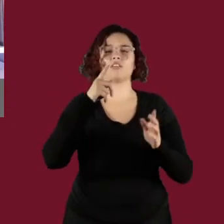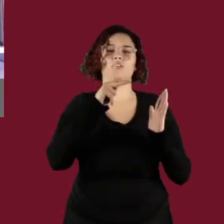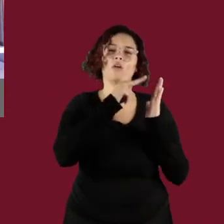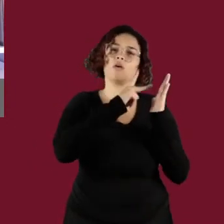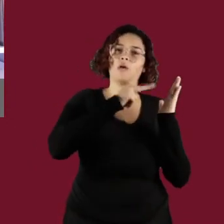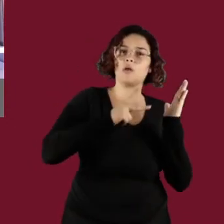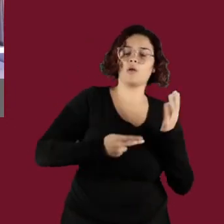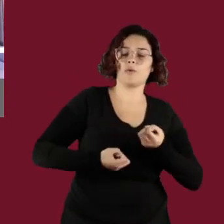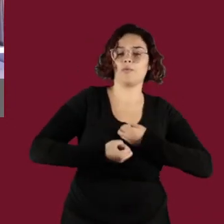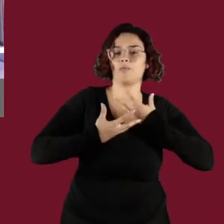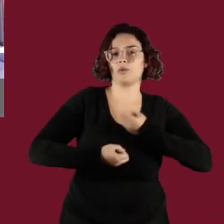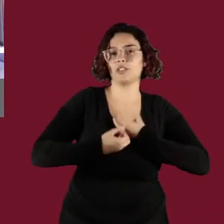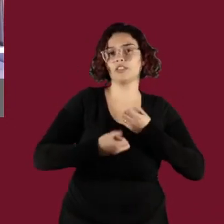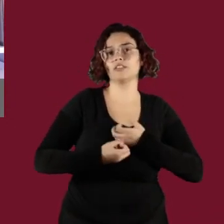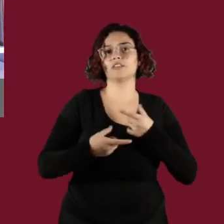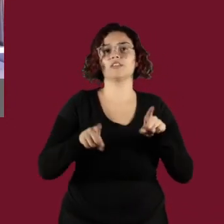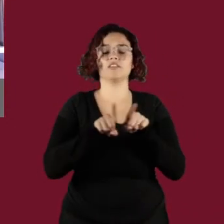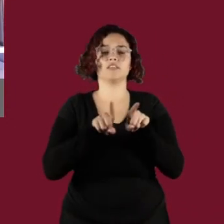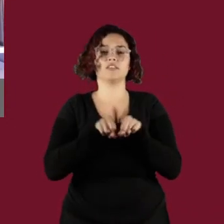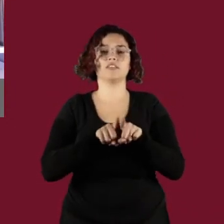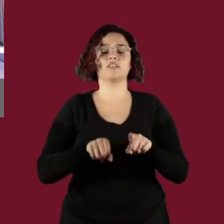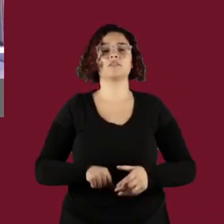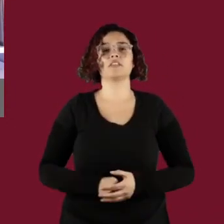verdade? Temos